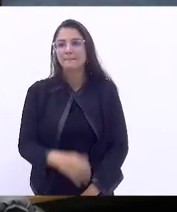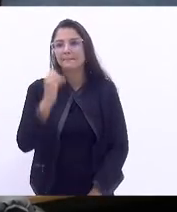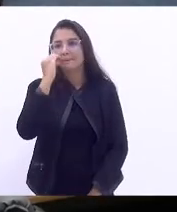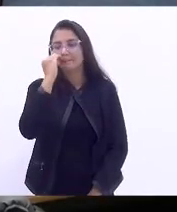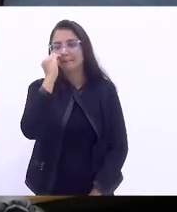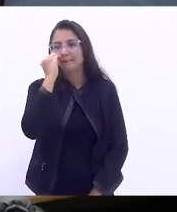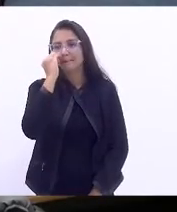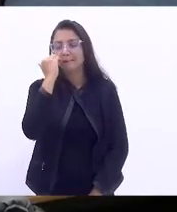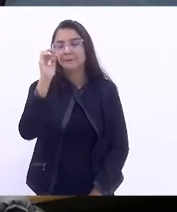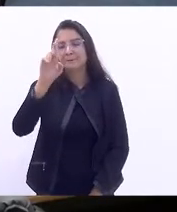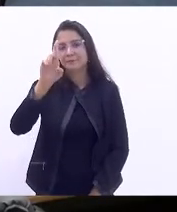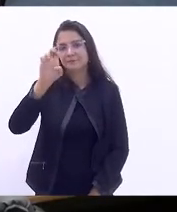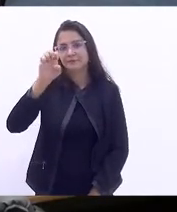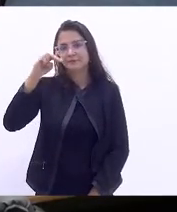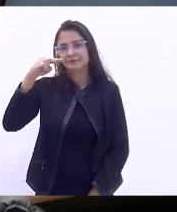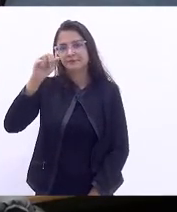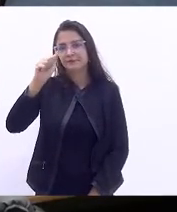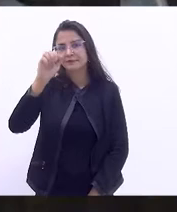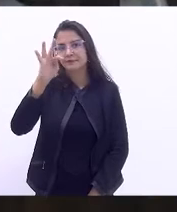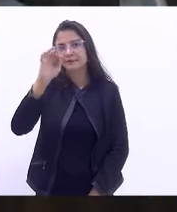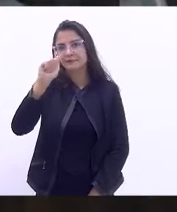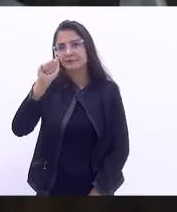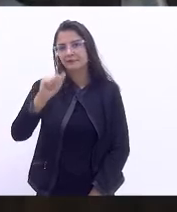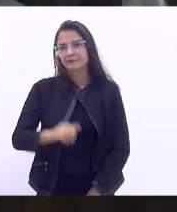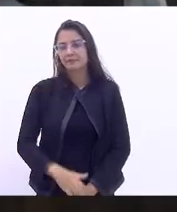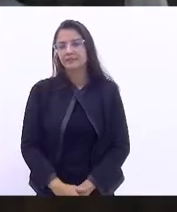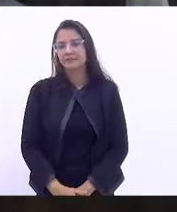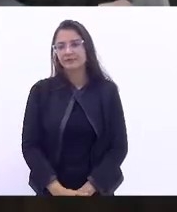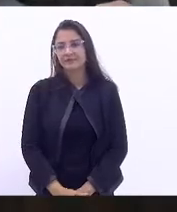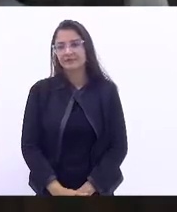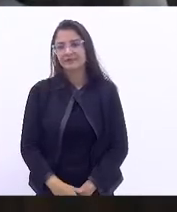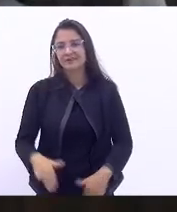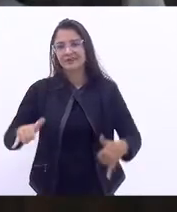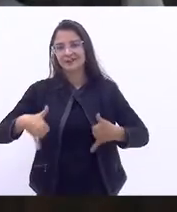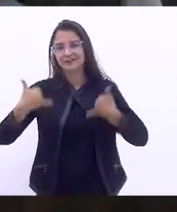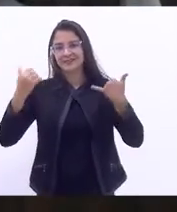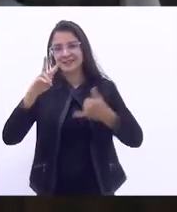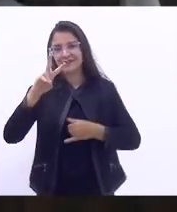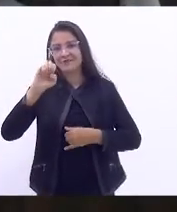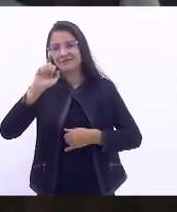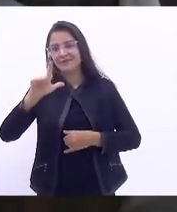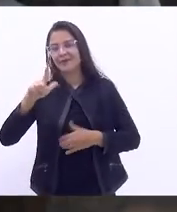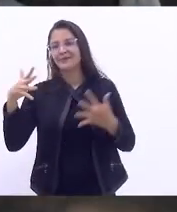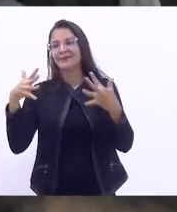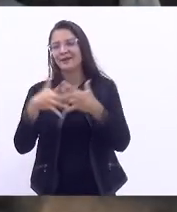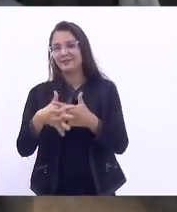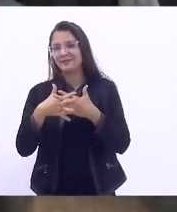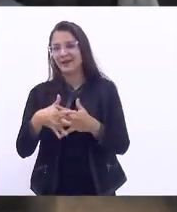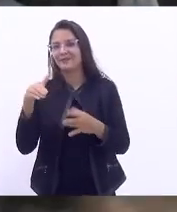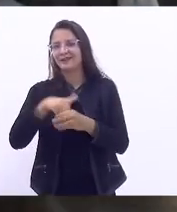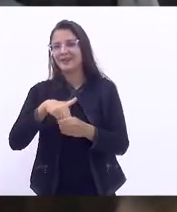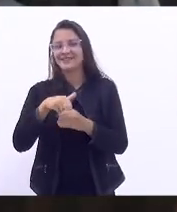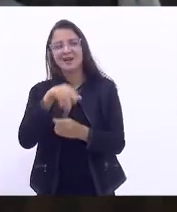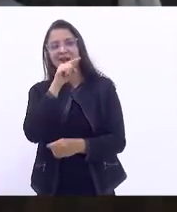Deputada Renata Souza. Esse aniversário do Val quase atrapalha a votação, hein? Está todo mundo comendo bolo lá